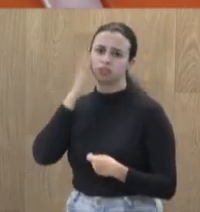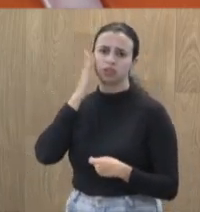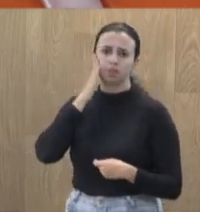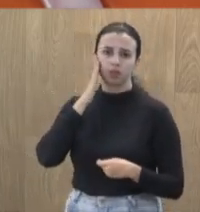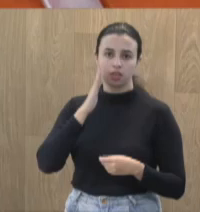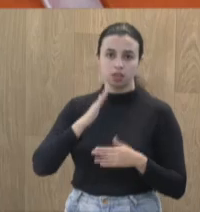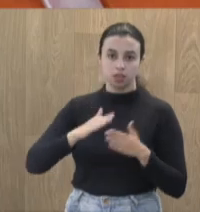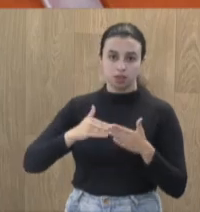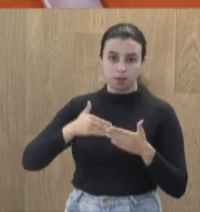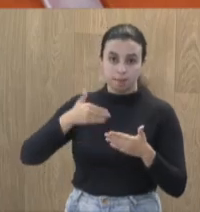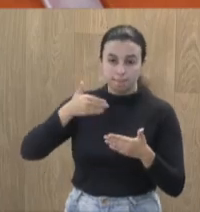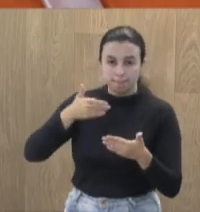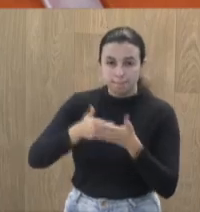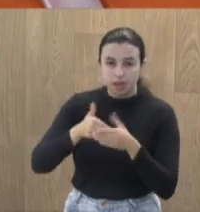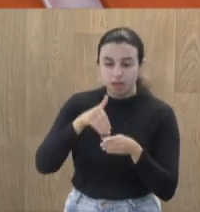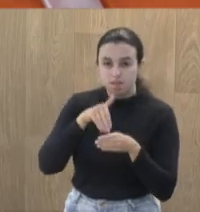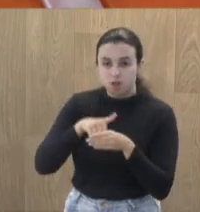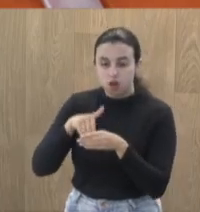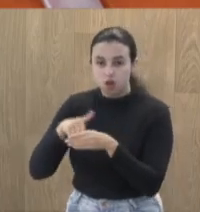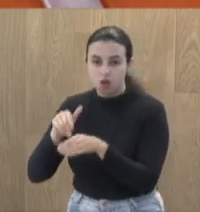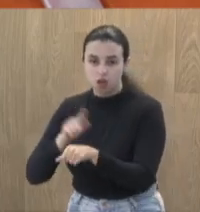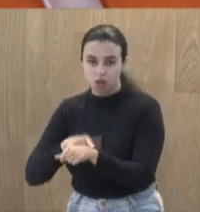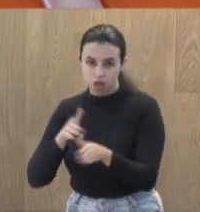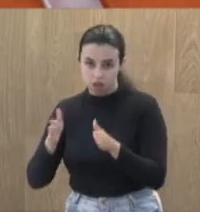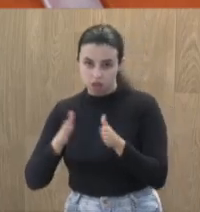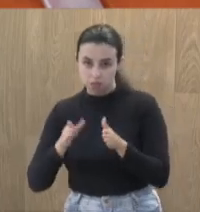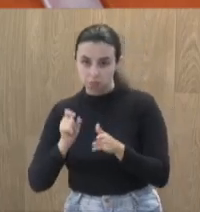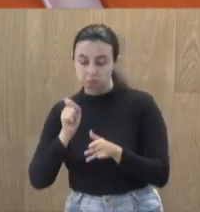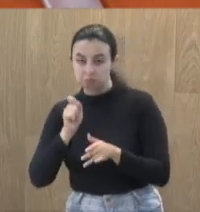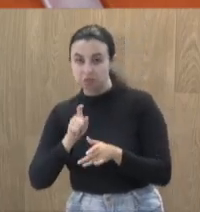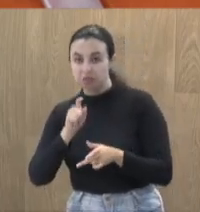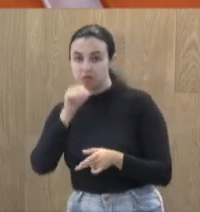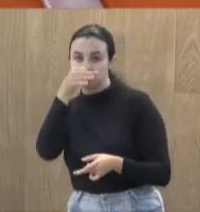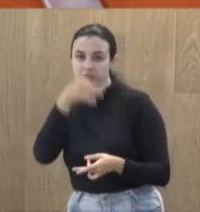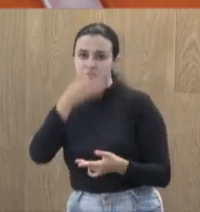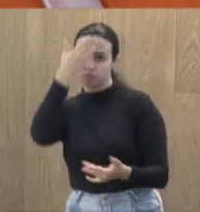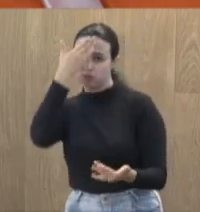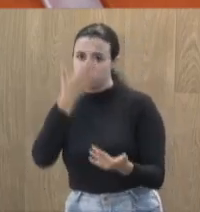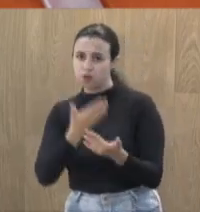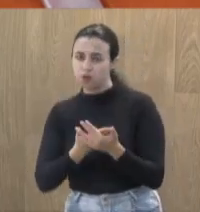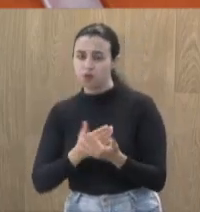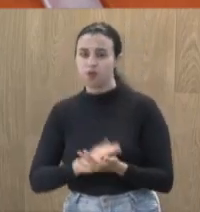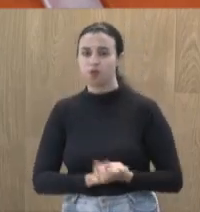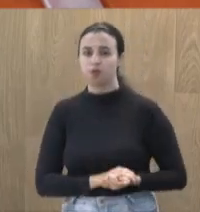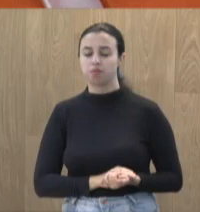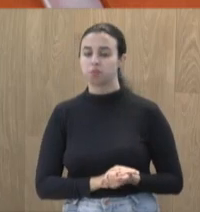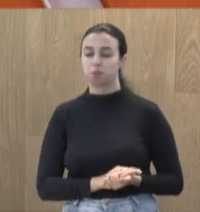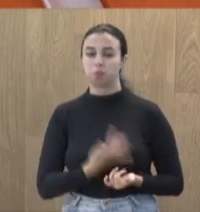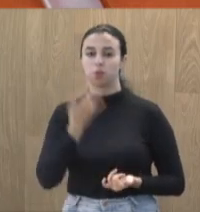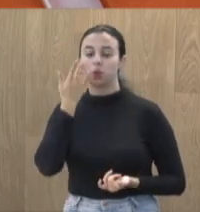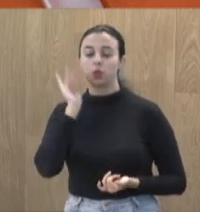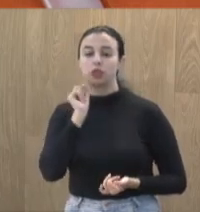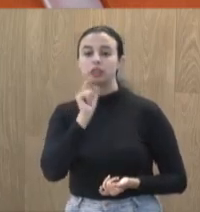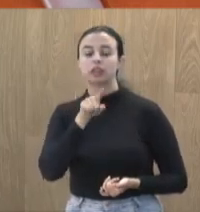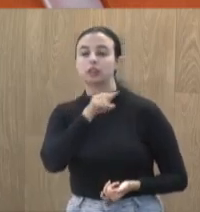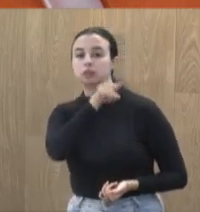em quem? Em quem de quem vocês é confiável? Não sei quem é